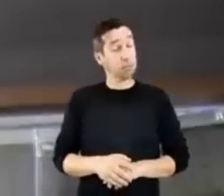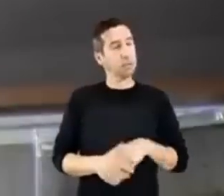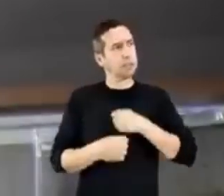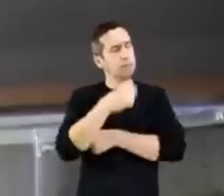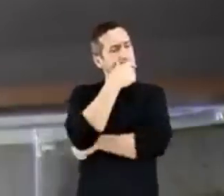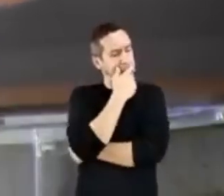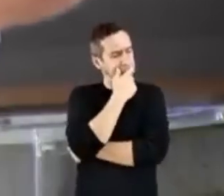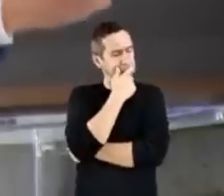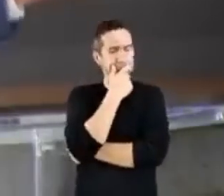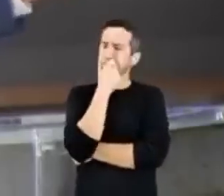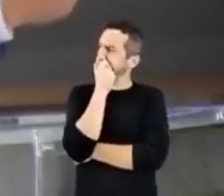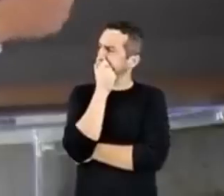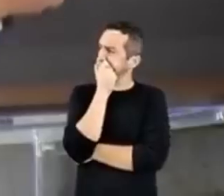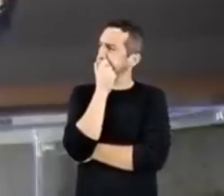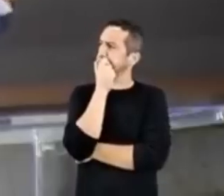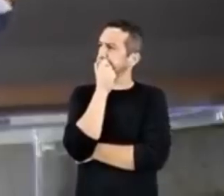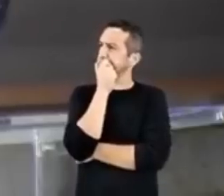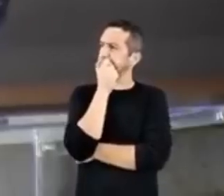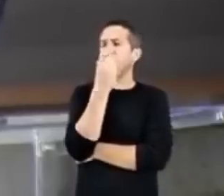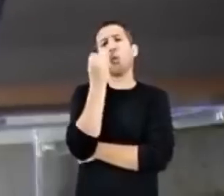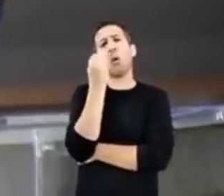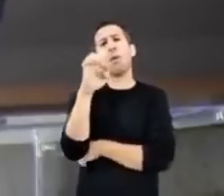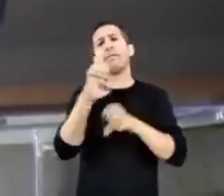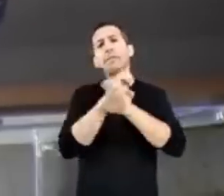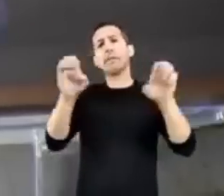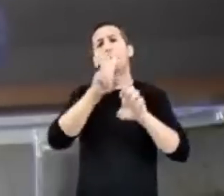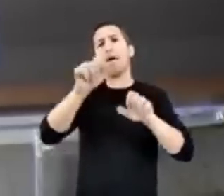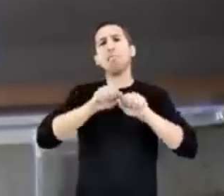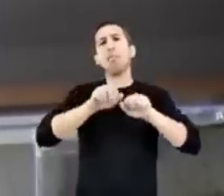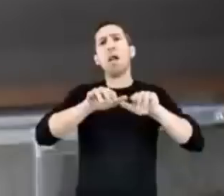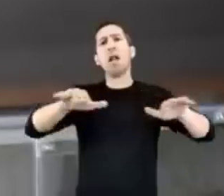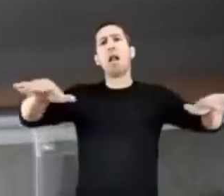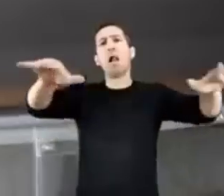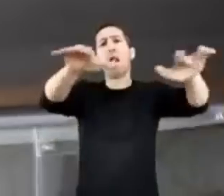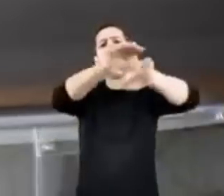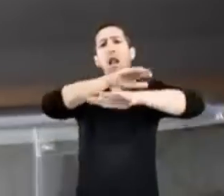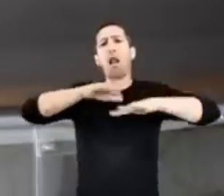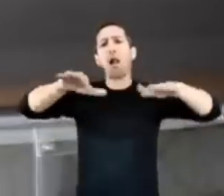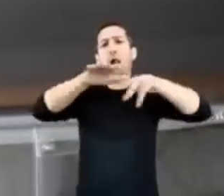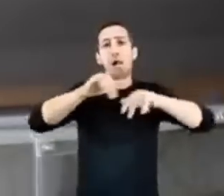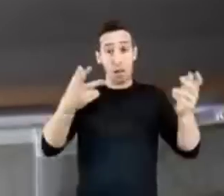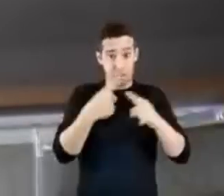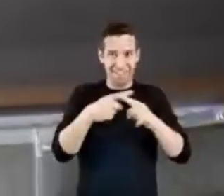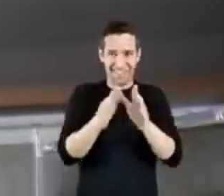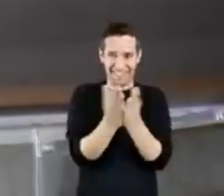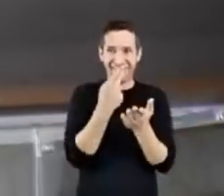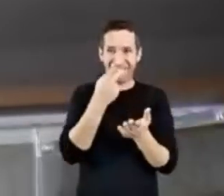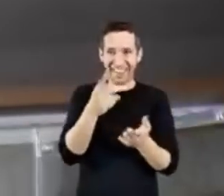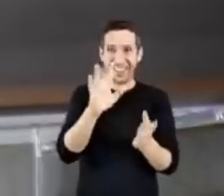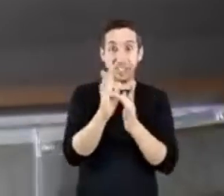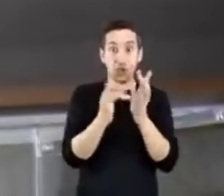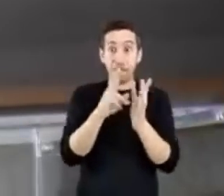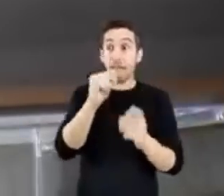assim quando que esse evangelho vai ser pregado Por que a Bíblia fala que Jesus vai voltar quando o evangelho for Pregado em todo mundo não é assim